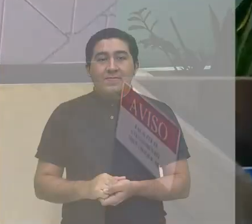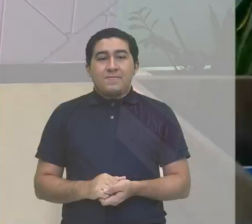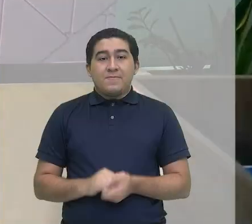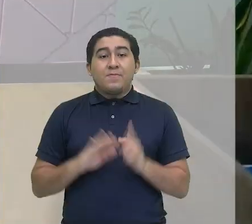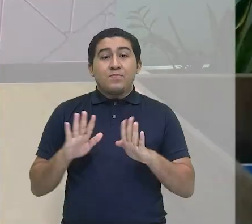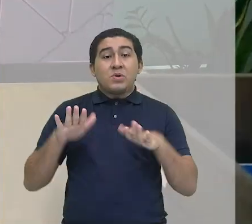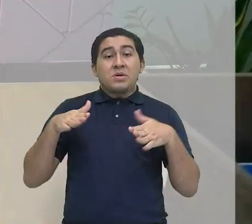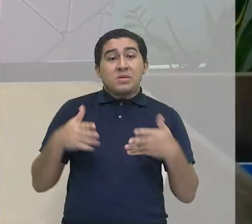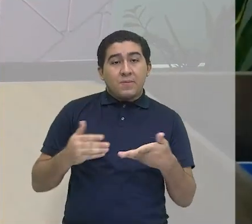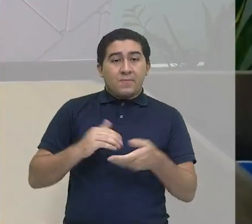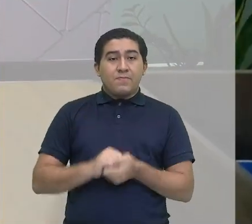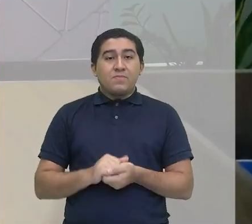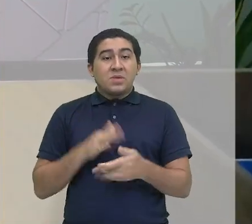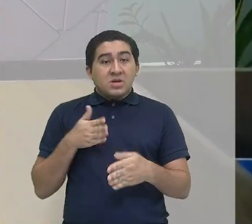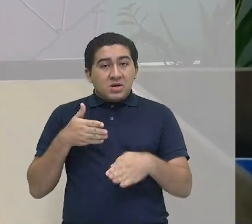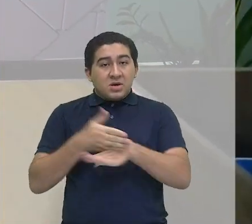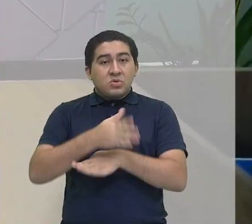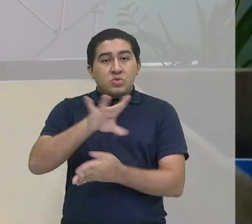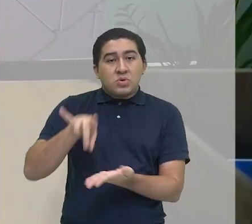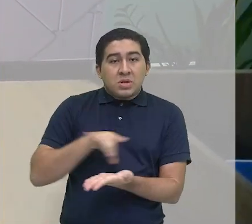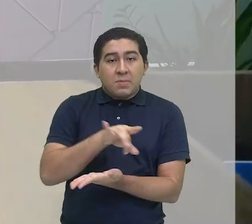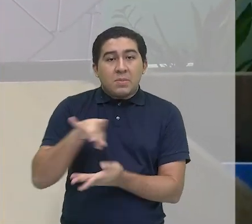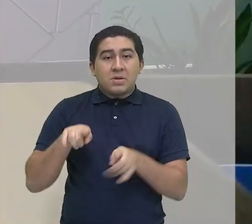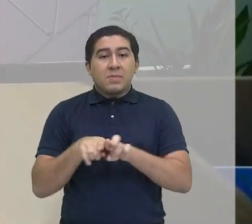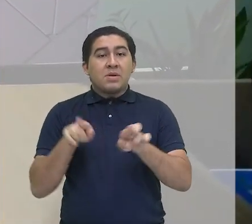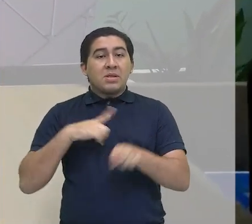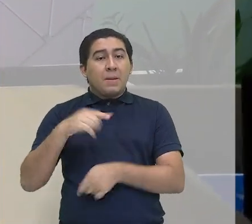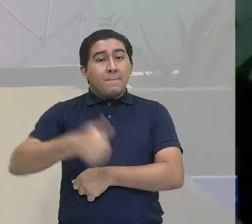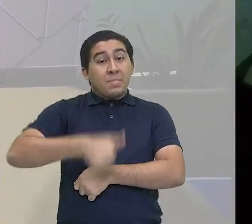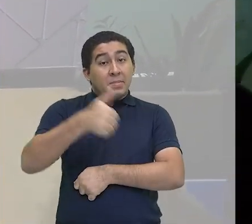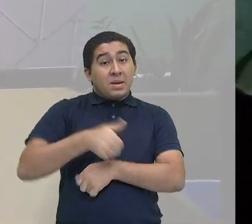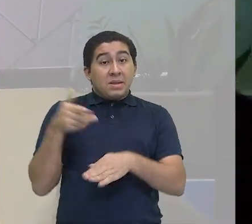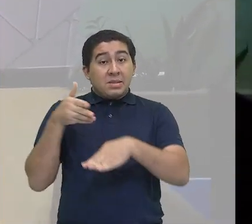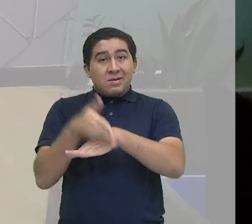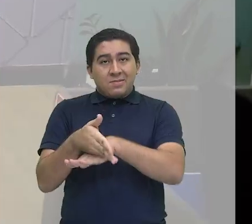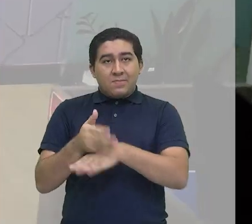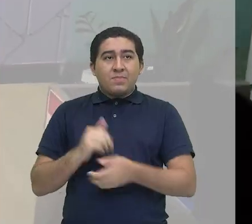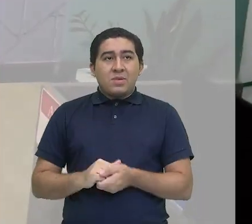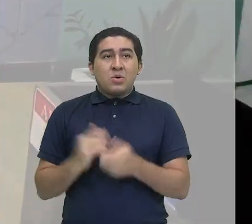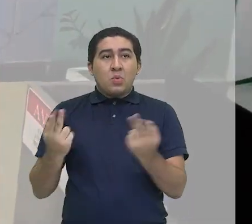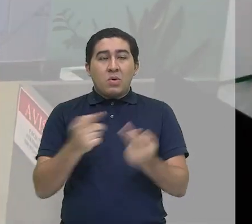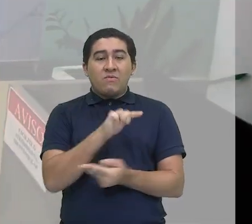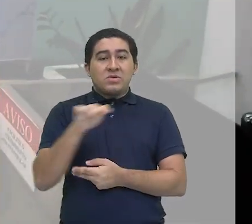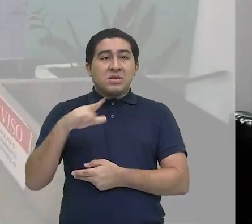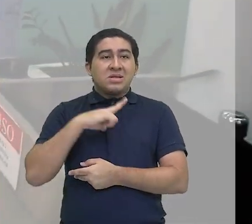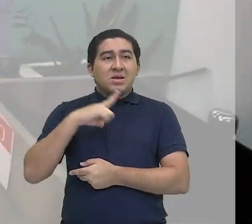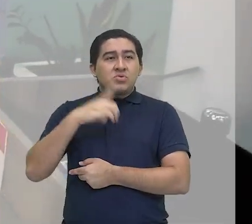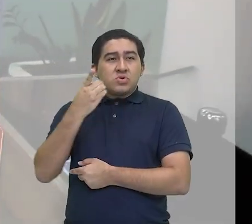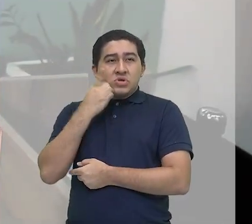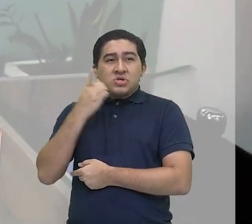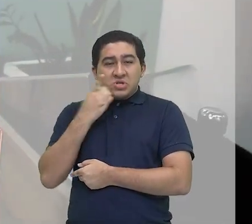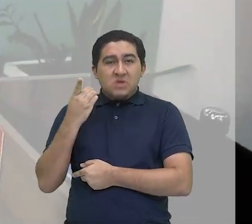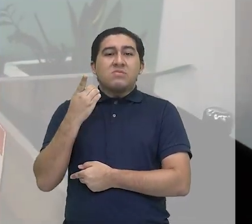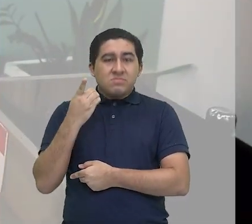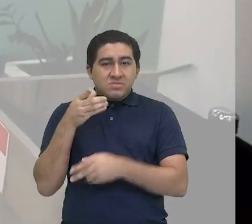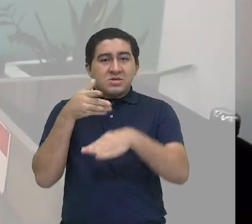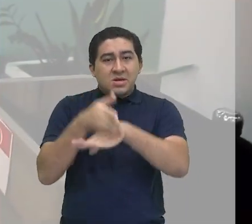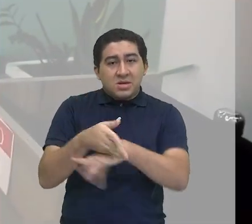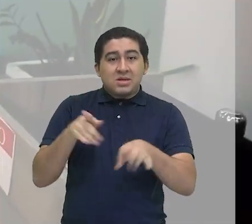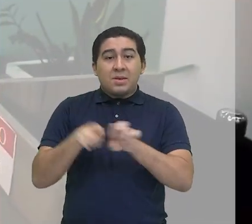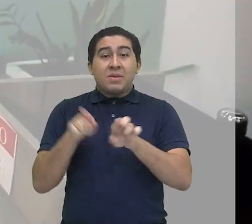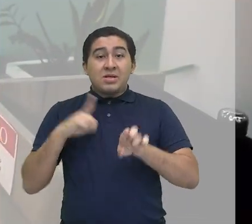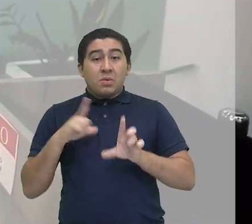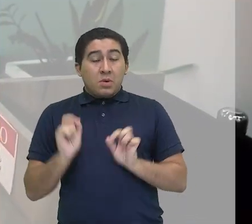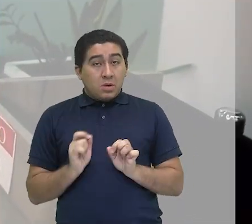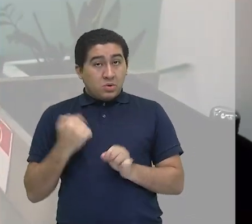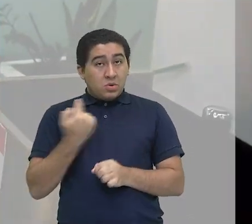Então, com a chegada ao Centro de Mídias, nós temos nossa primeira parada. Assim como vocês que têm a frequência diária, nós temos também a frequência diária